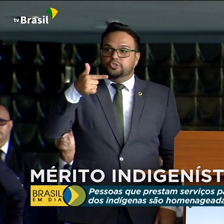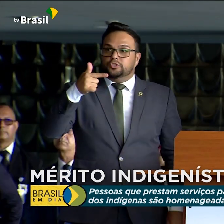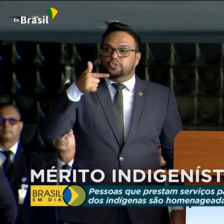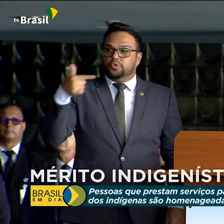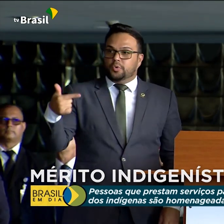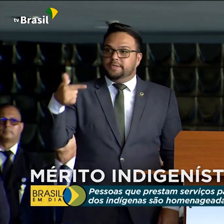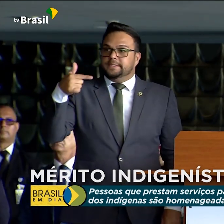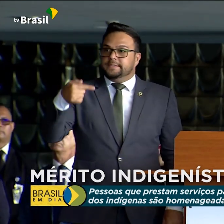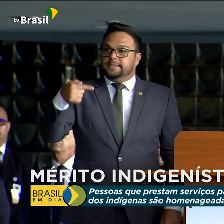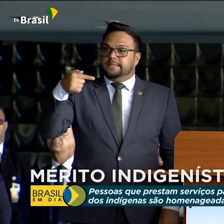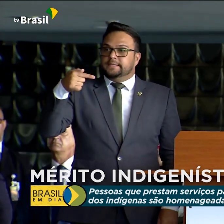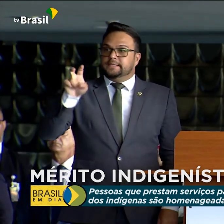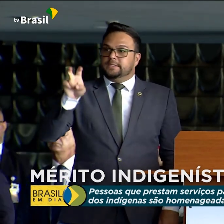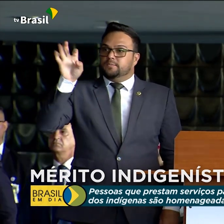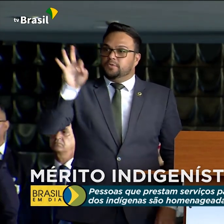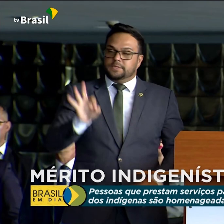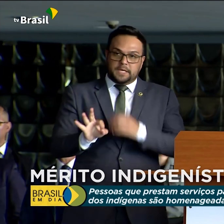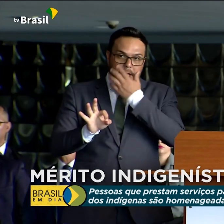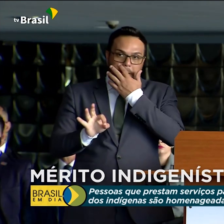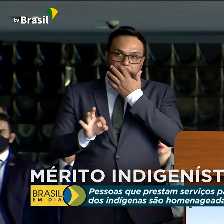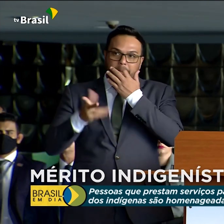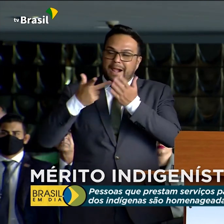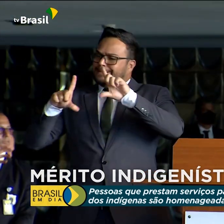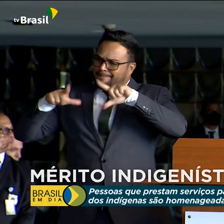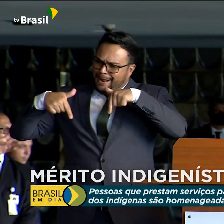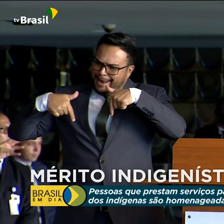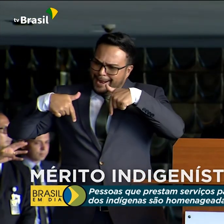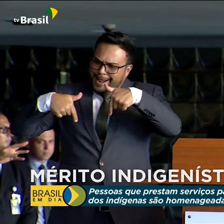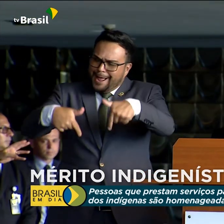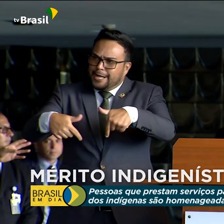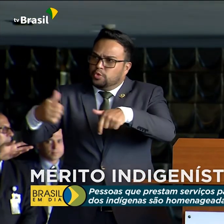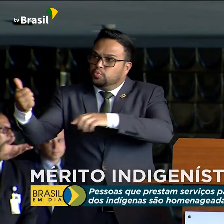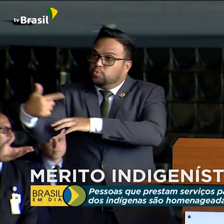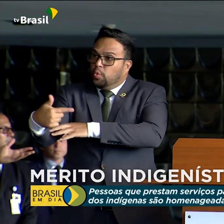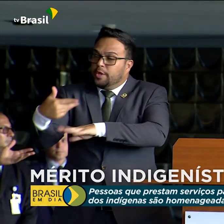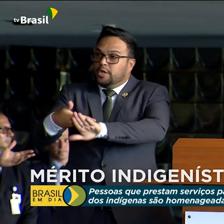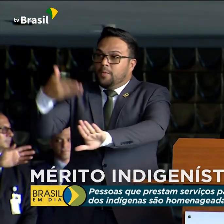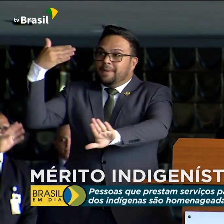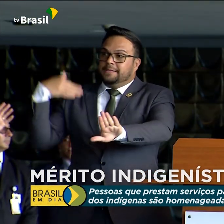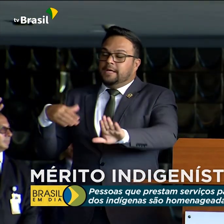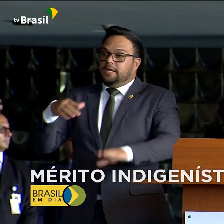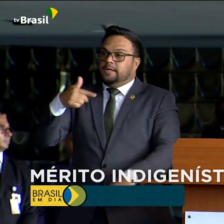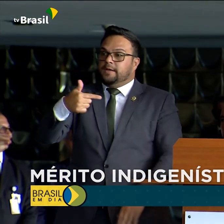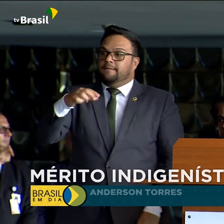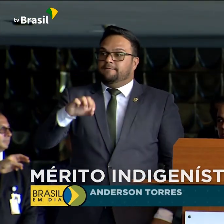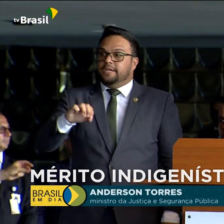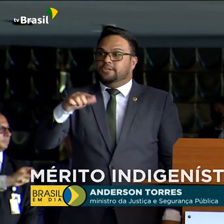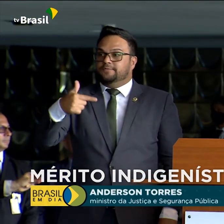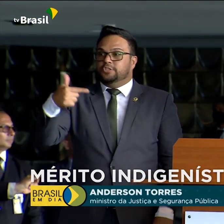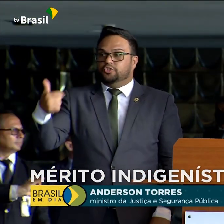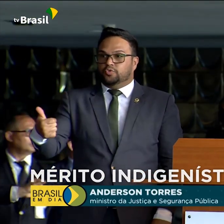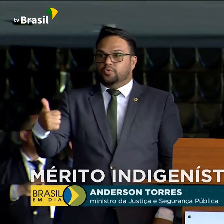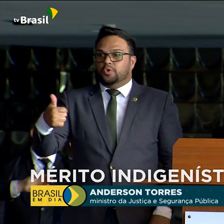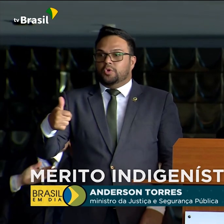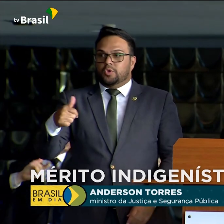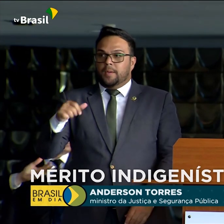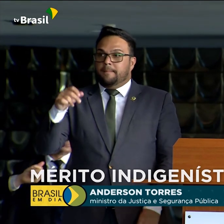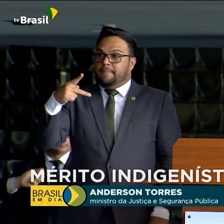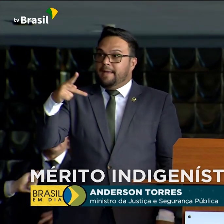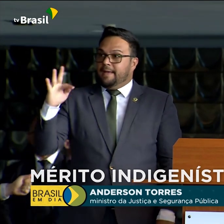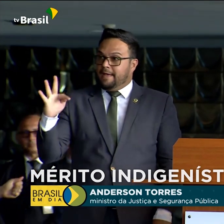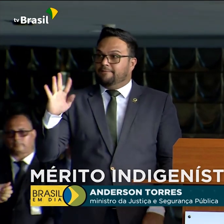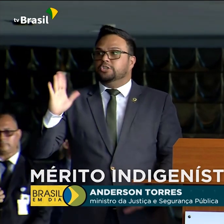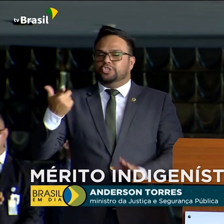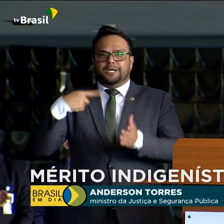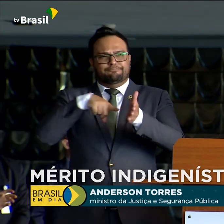22,75% no desmatamento em terras indígenas da Amazônia Legal. Só em 2021, a Polícia Federal realizou inúmeras operações no combate